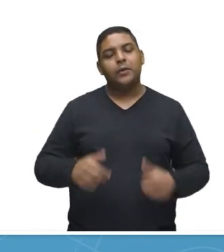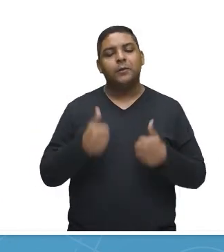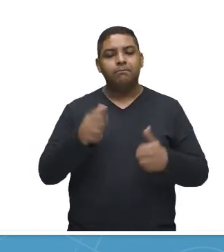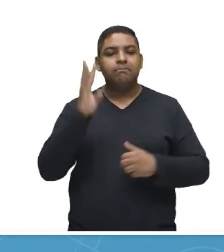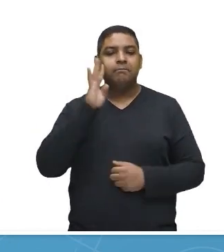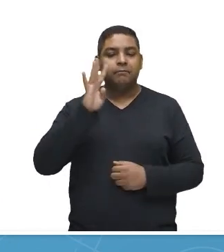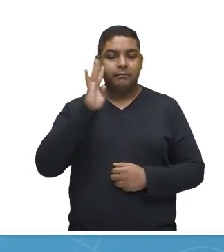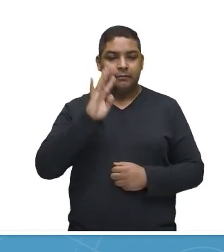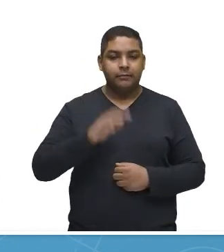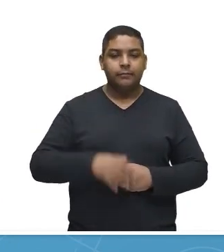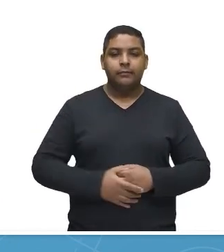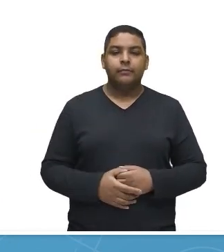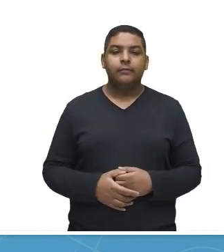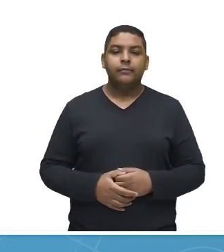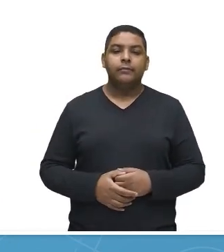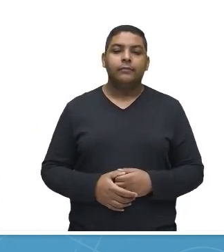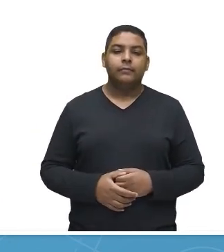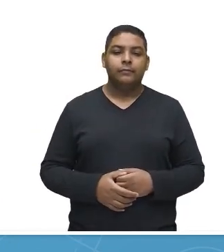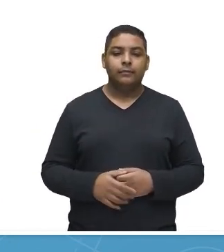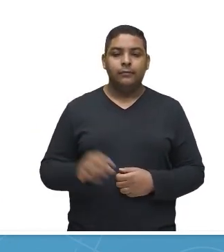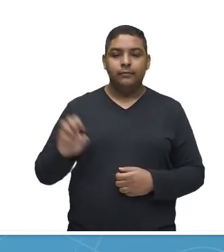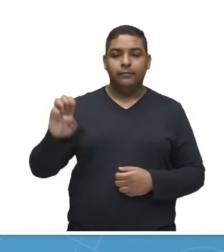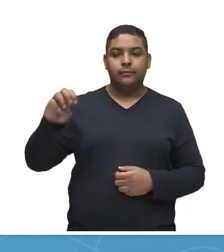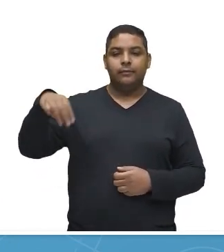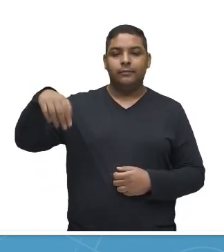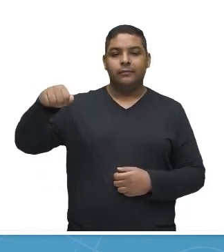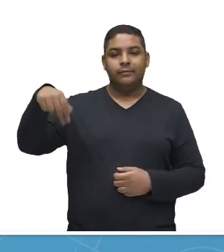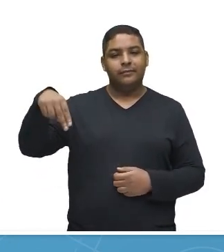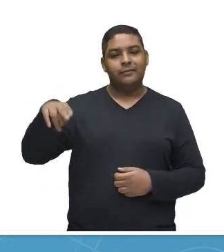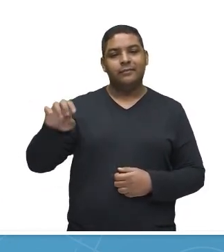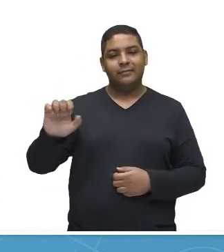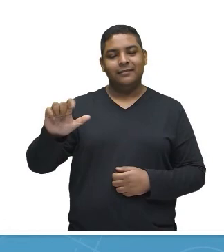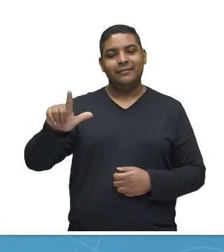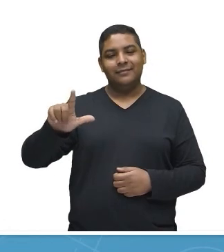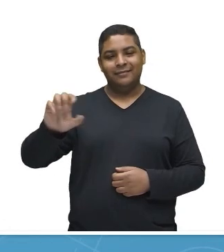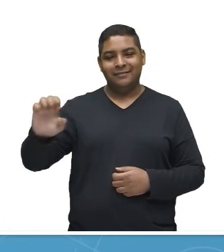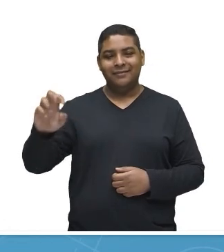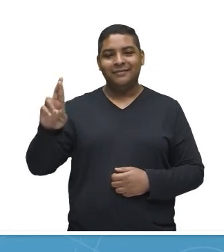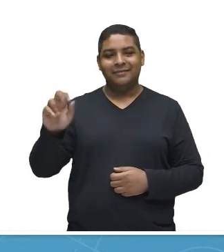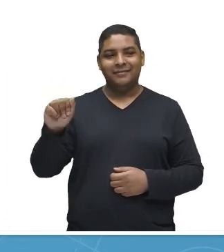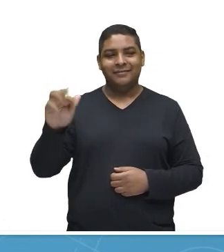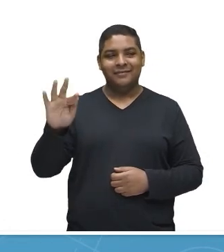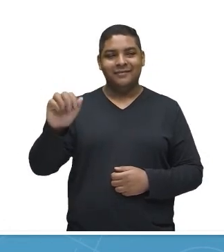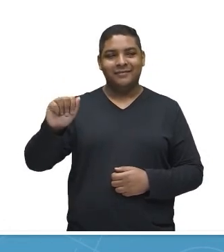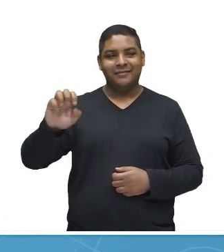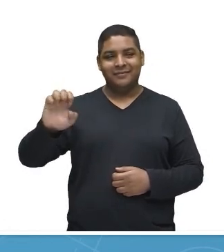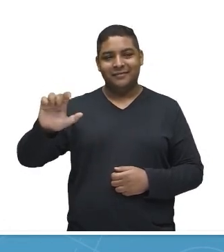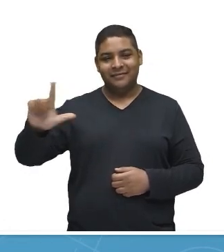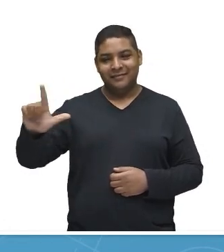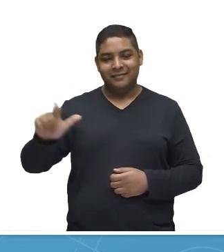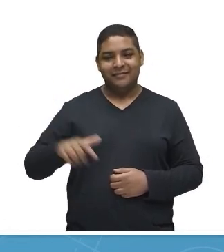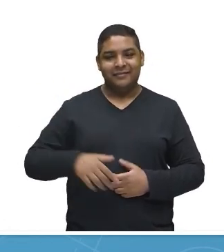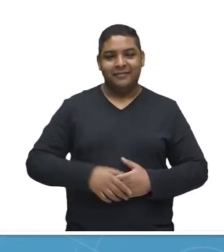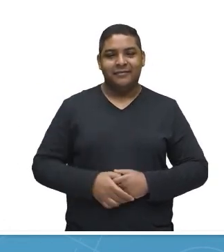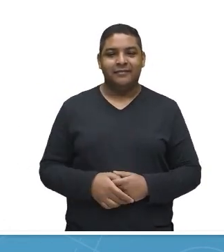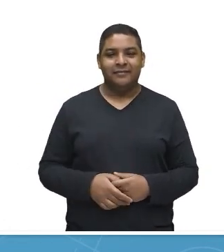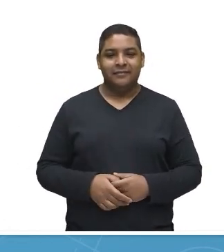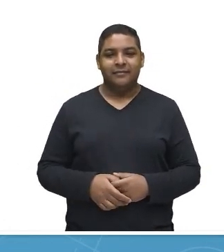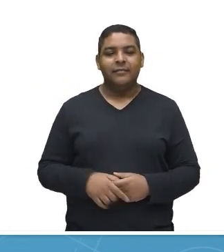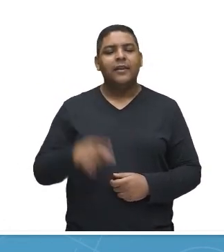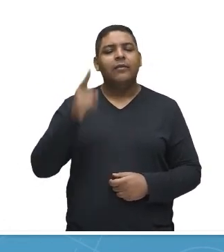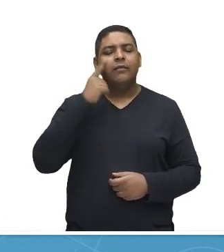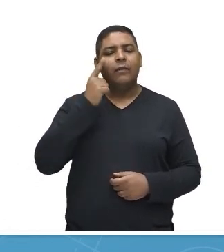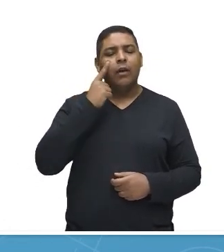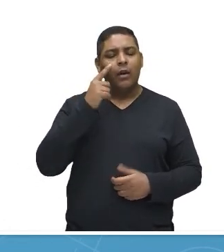muito bem. Então, olha só, Emanuele, Rafael, e olhando aqui, vocês colocaram